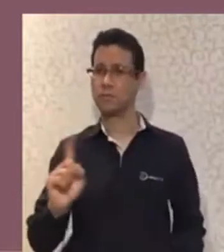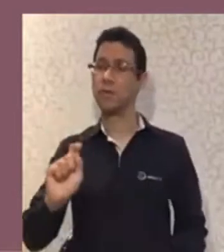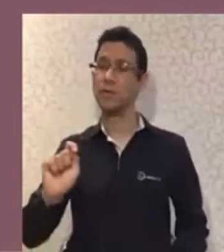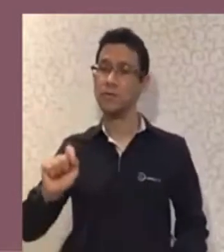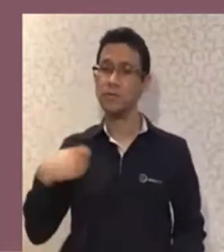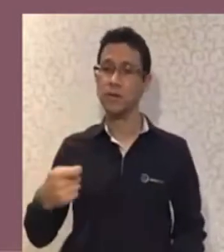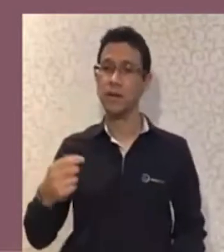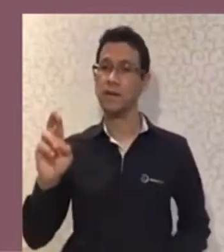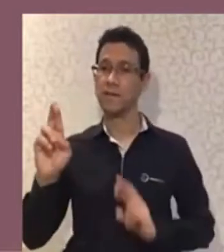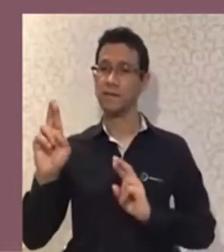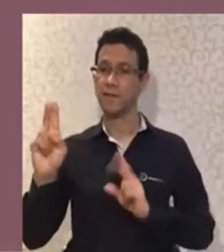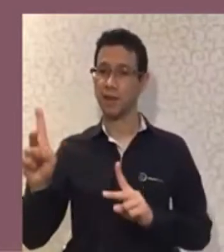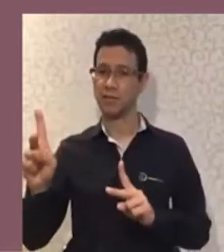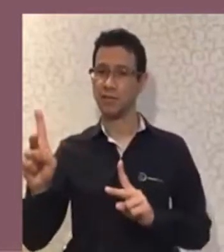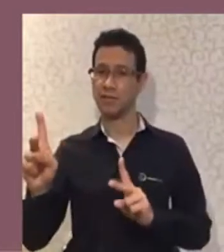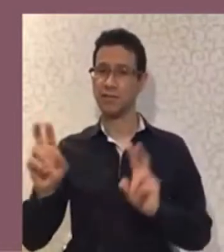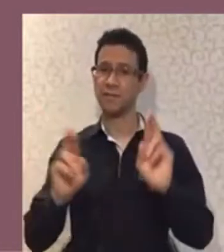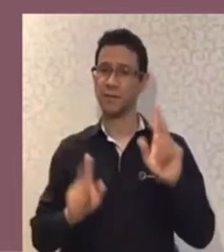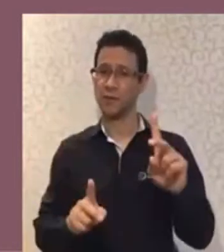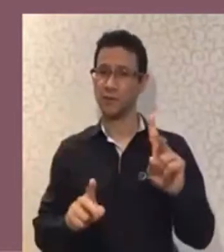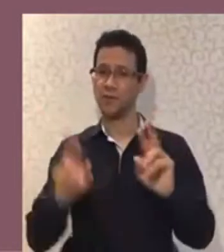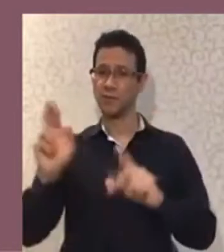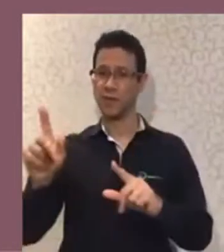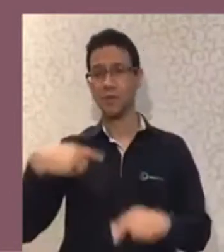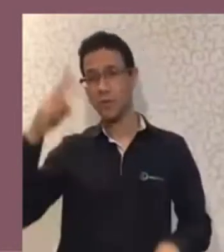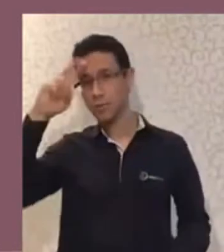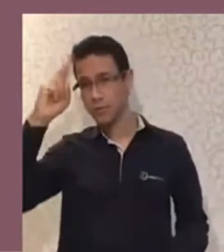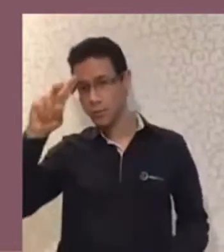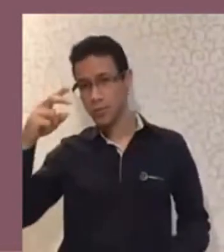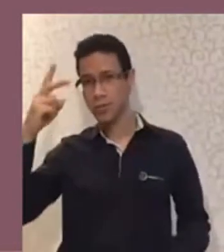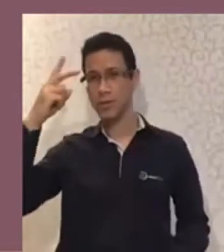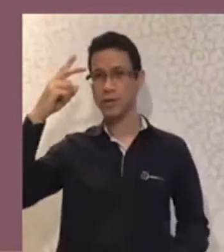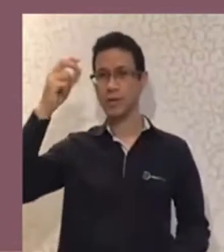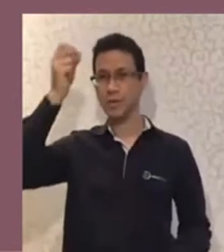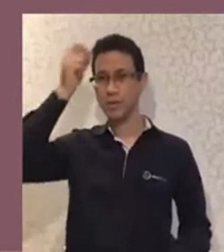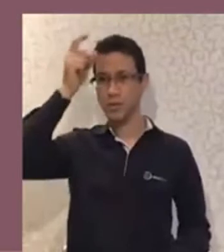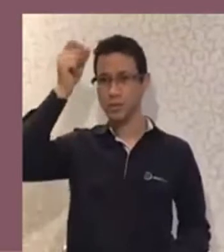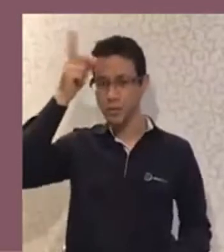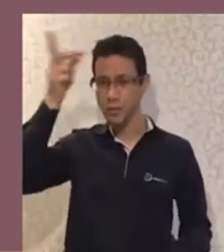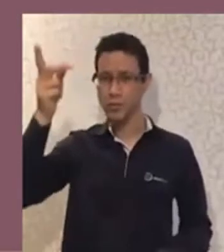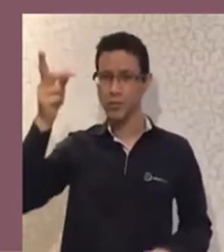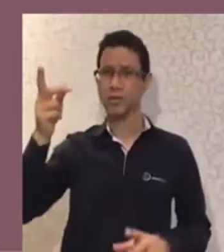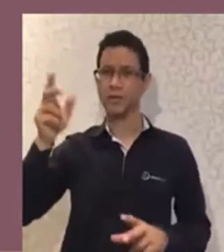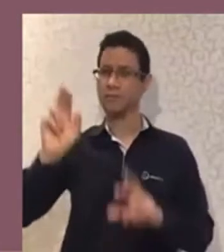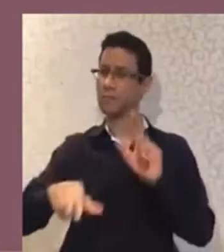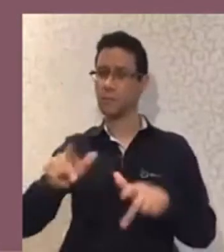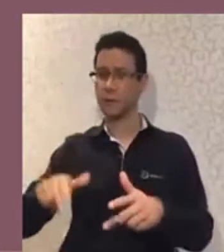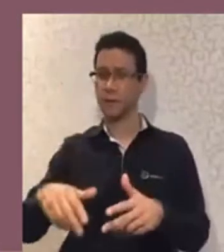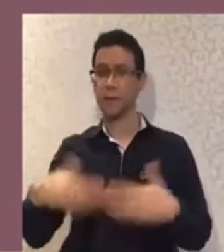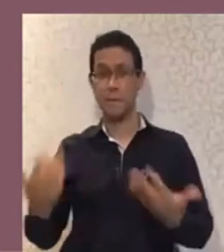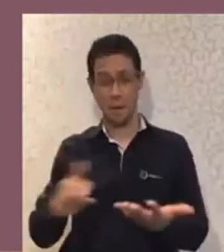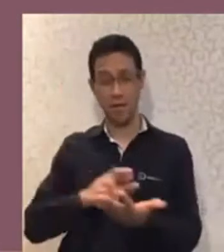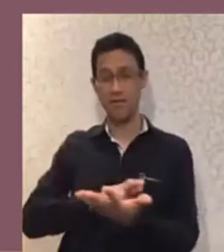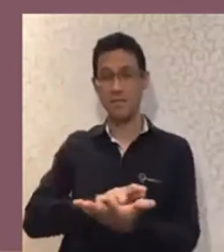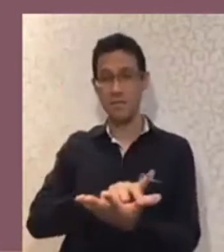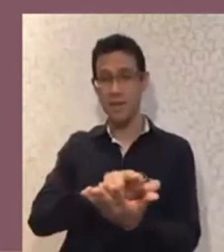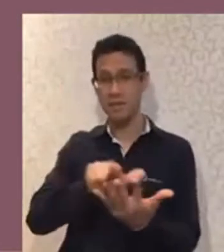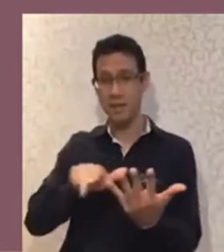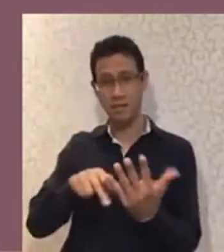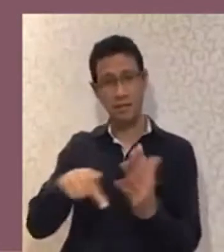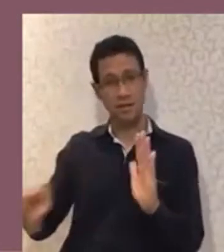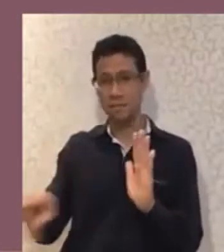diferentes, visões de mundo diferentes, mas a diversidade faz parte da humanidade. Isso é